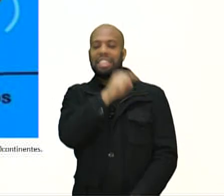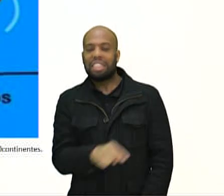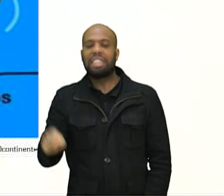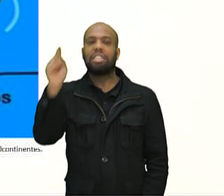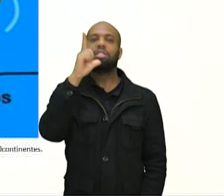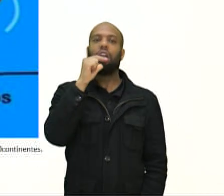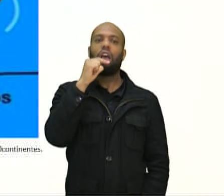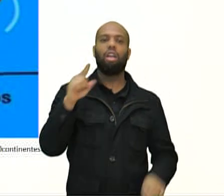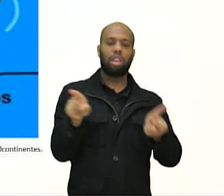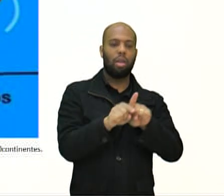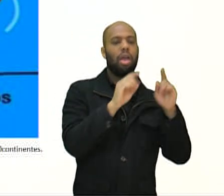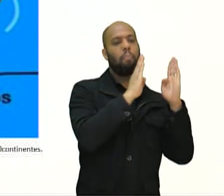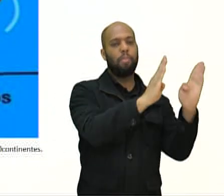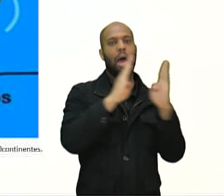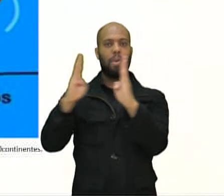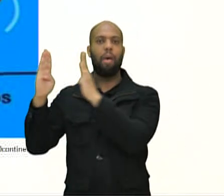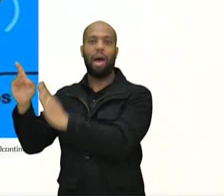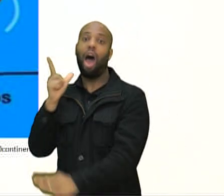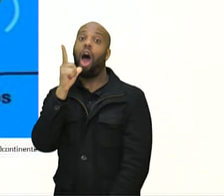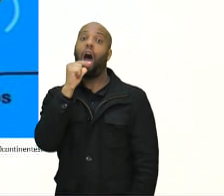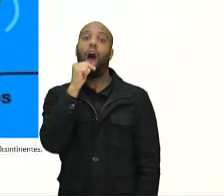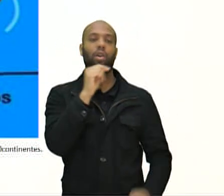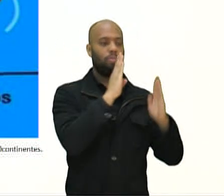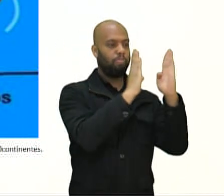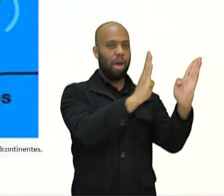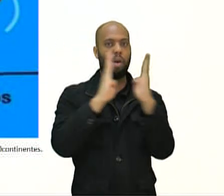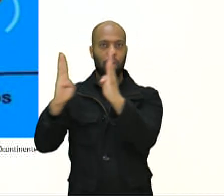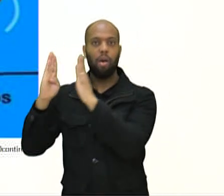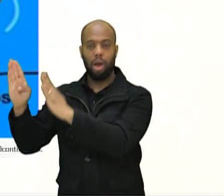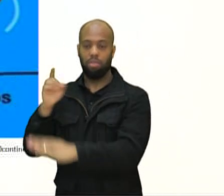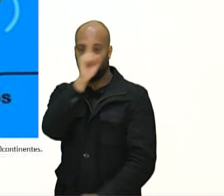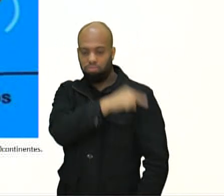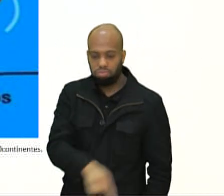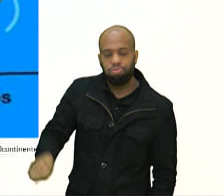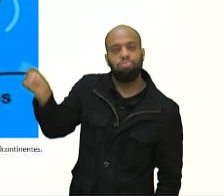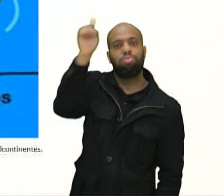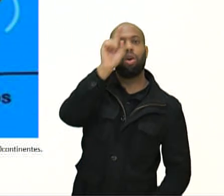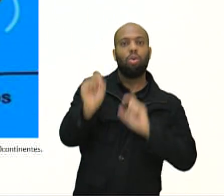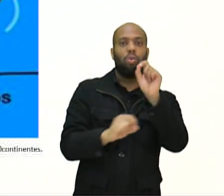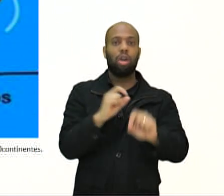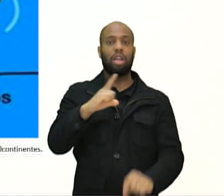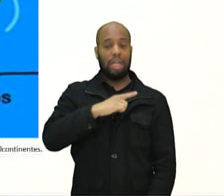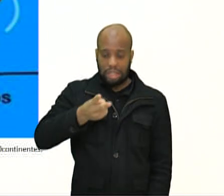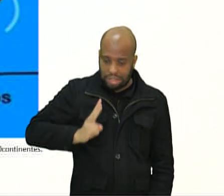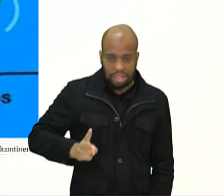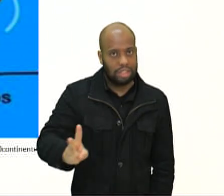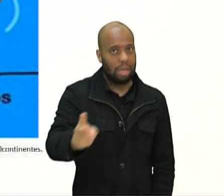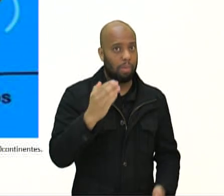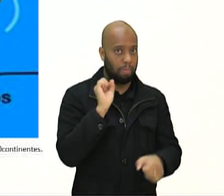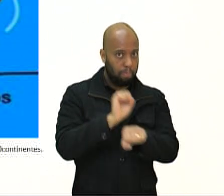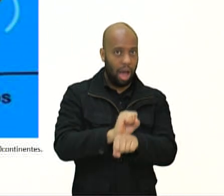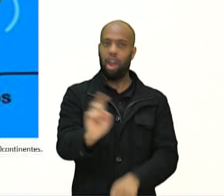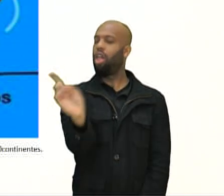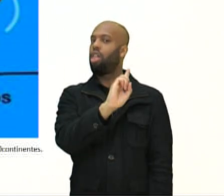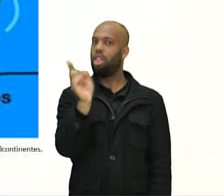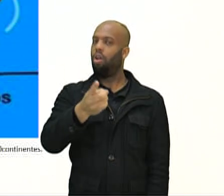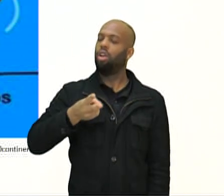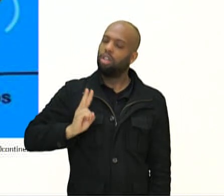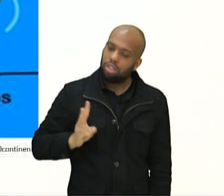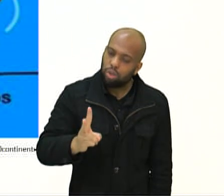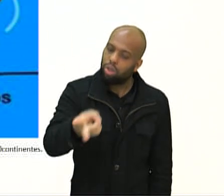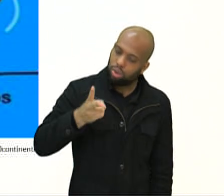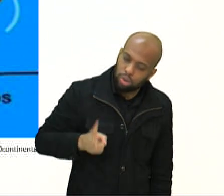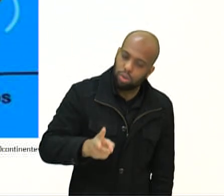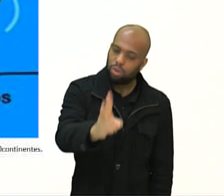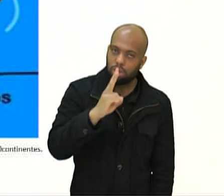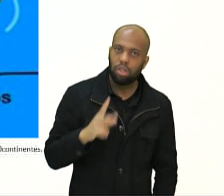suas etapas. Importante você saber que o ciclo hidrológico ele é contínuo, ele ocorre constantemente